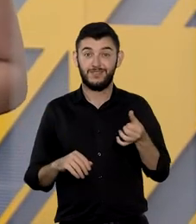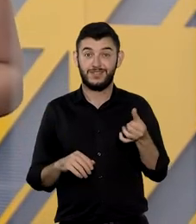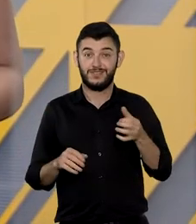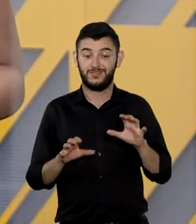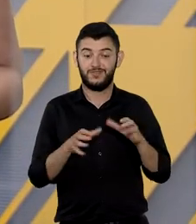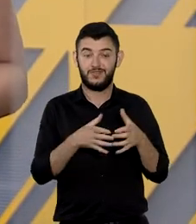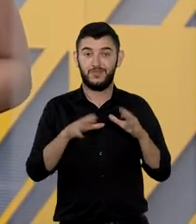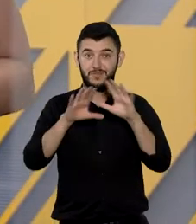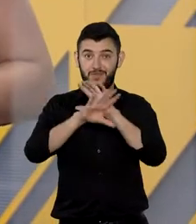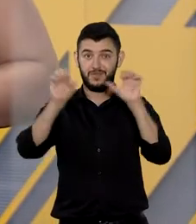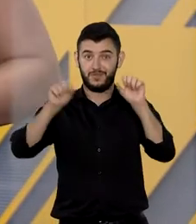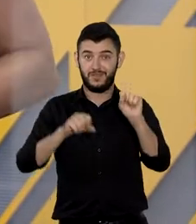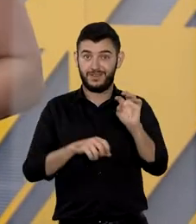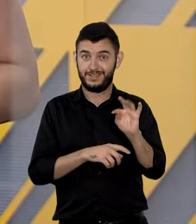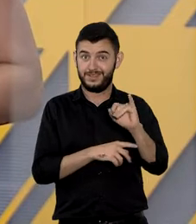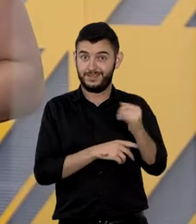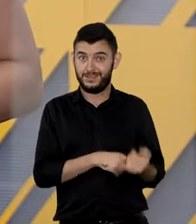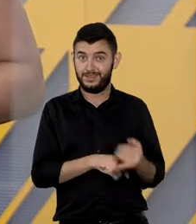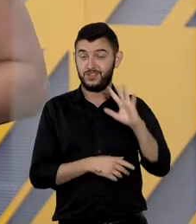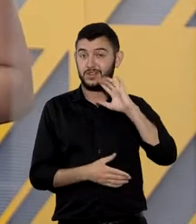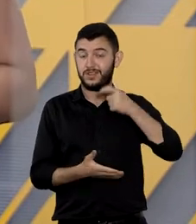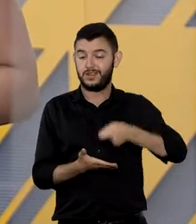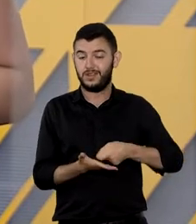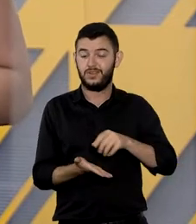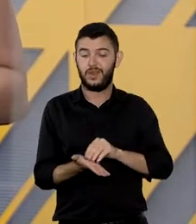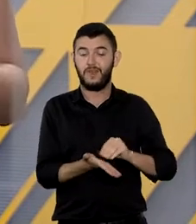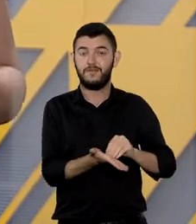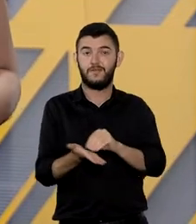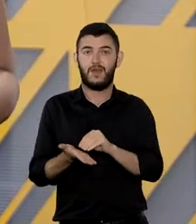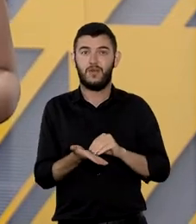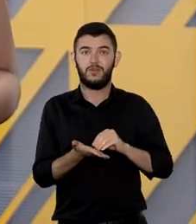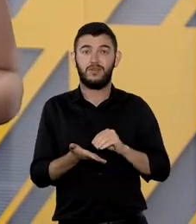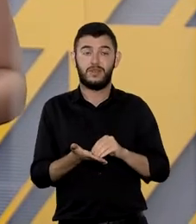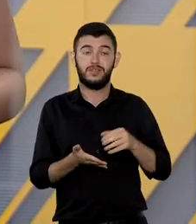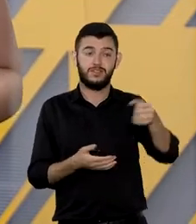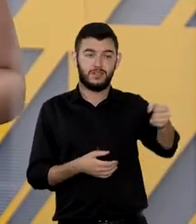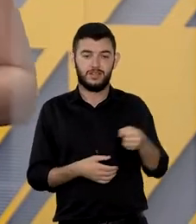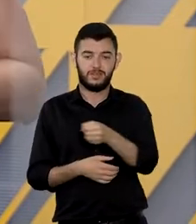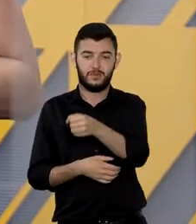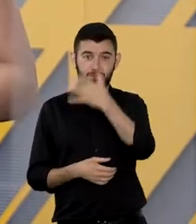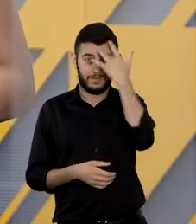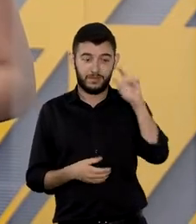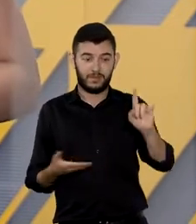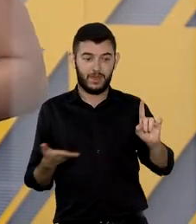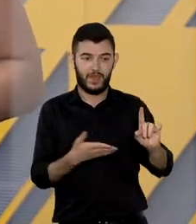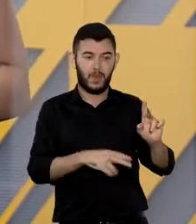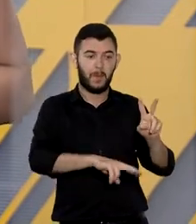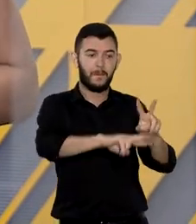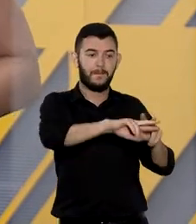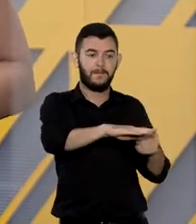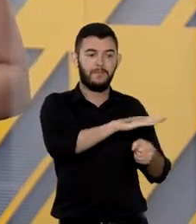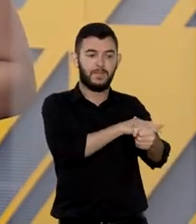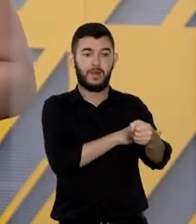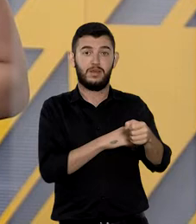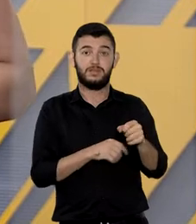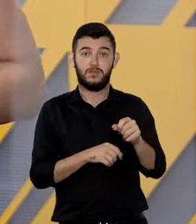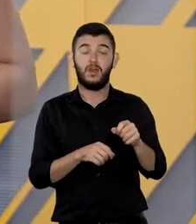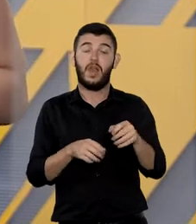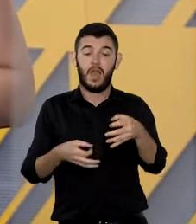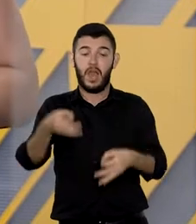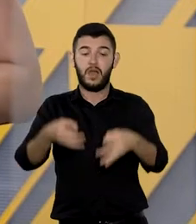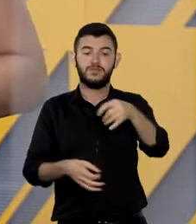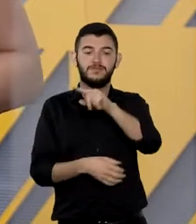Olá! A sexta turma do Superior Tribunal de Justiça decidiu que a falta de transporte para réu preso leva à anulação